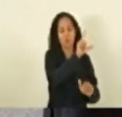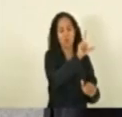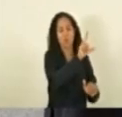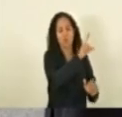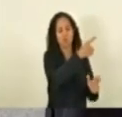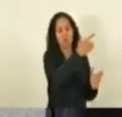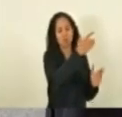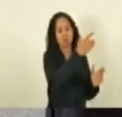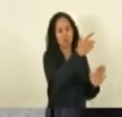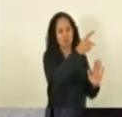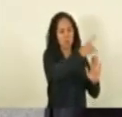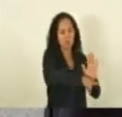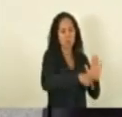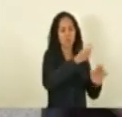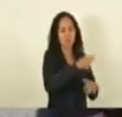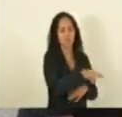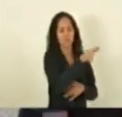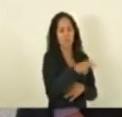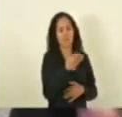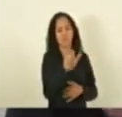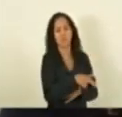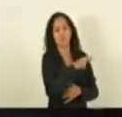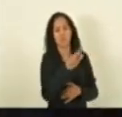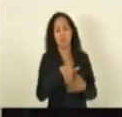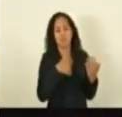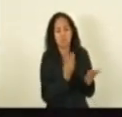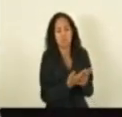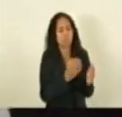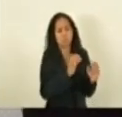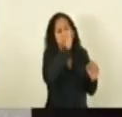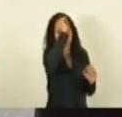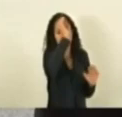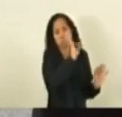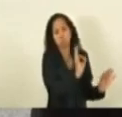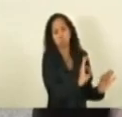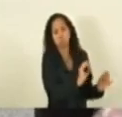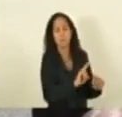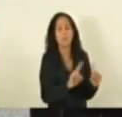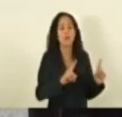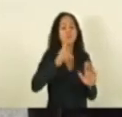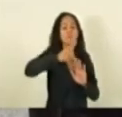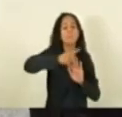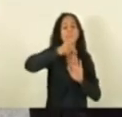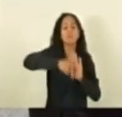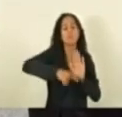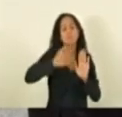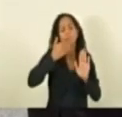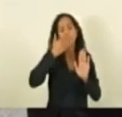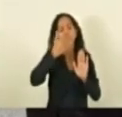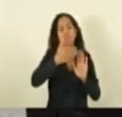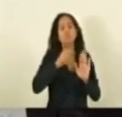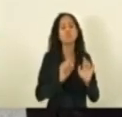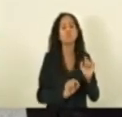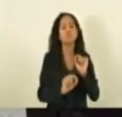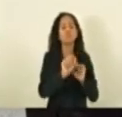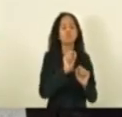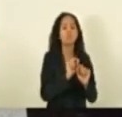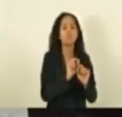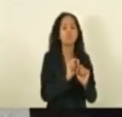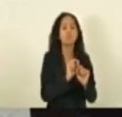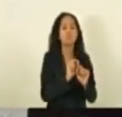foram vetados, e até hoje a gente não entende como, eram projetos que pediam a